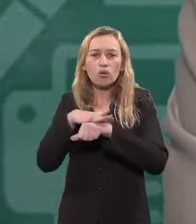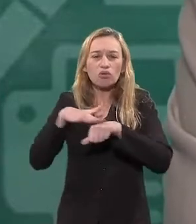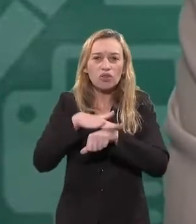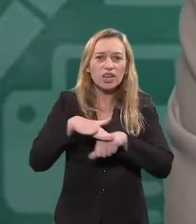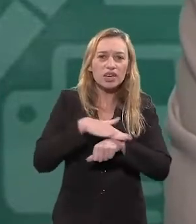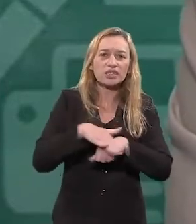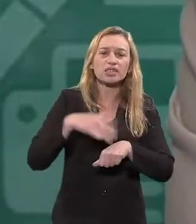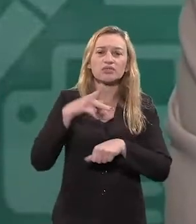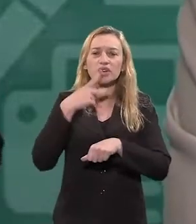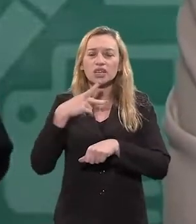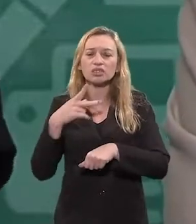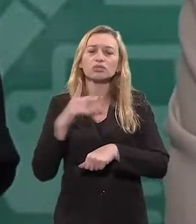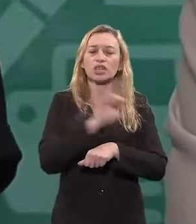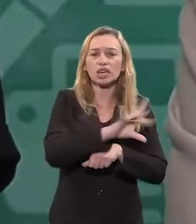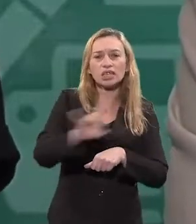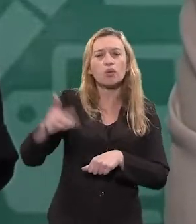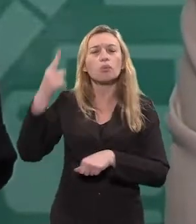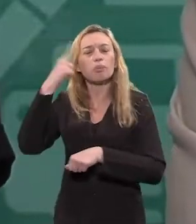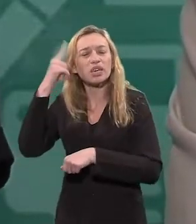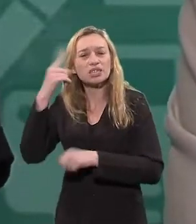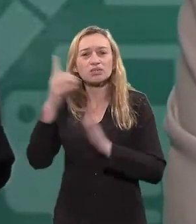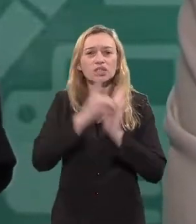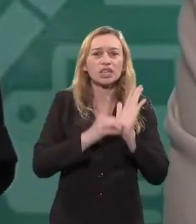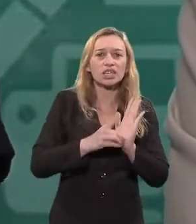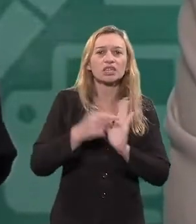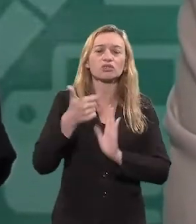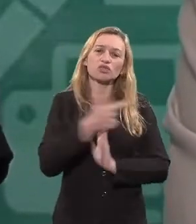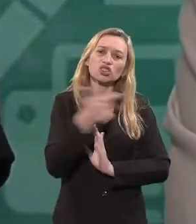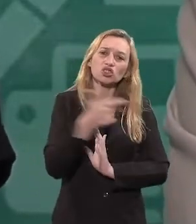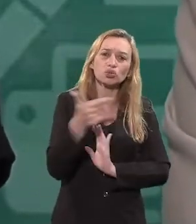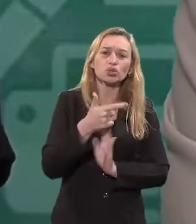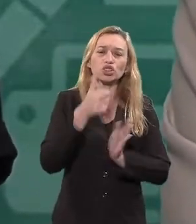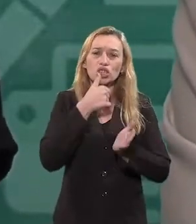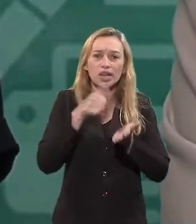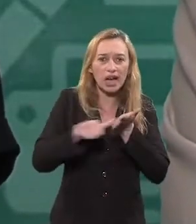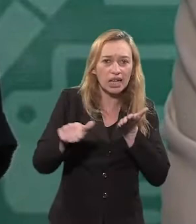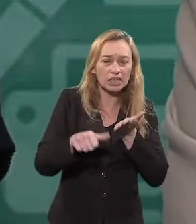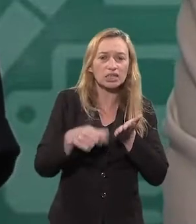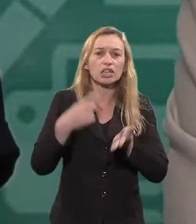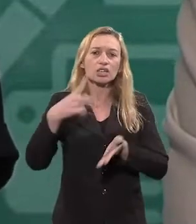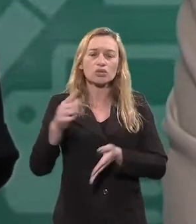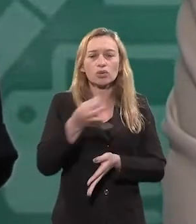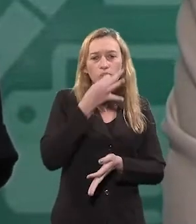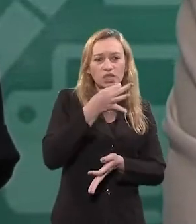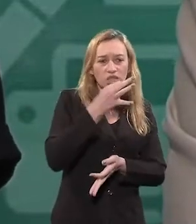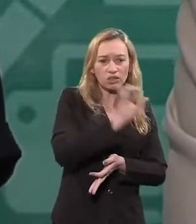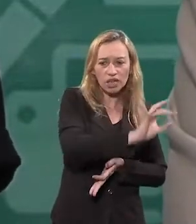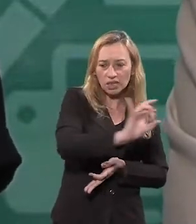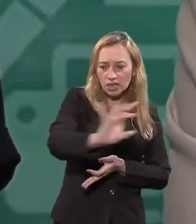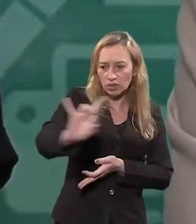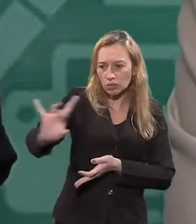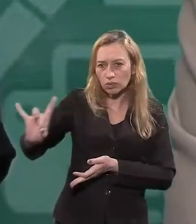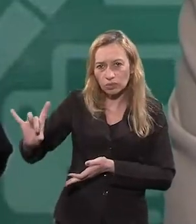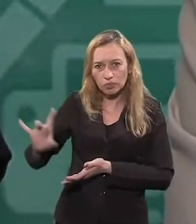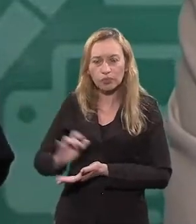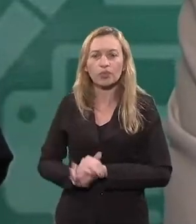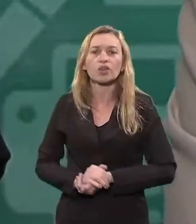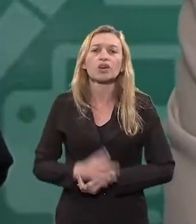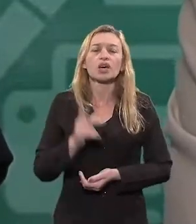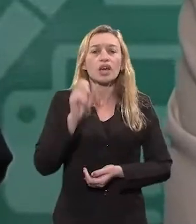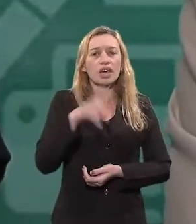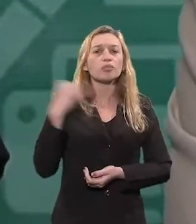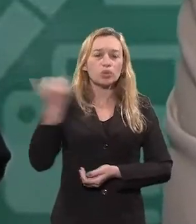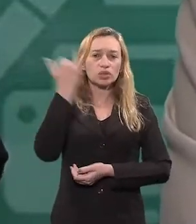eles escreveram cartas falando sobre o que eles pensam do decreto. São 22 cartas que eles dão a opinião deles também. E a gente ouvir essa esfera